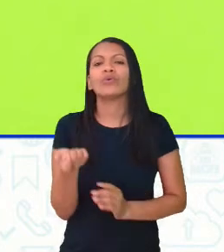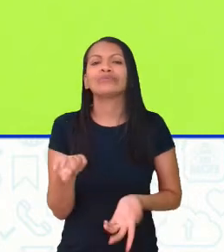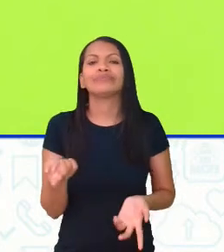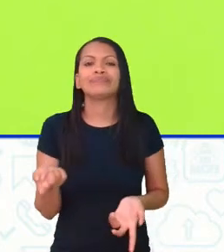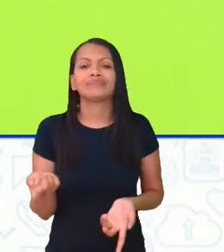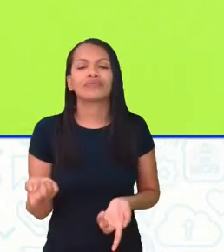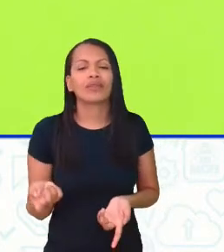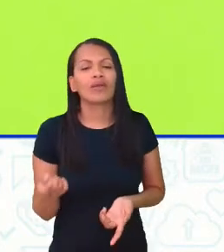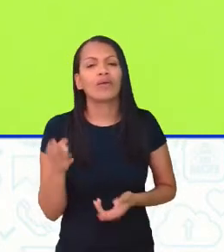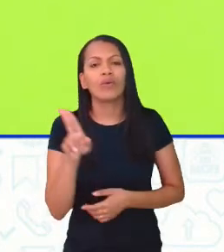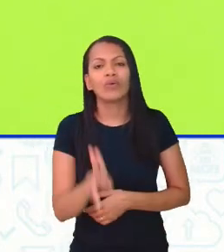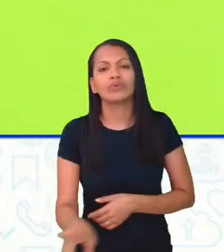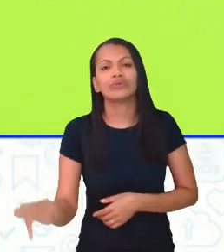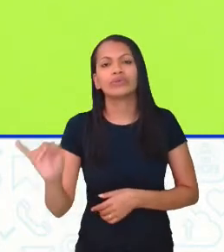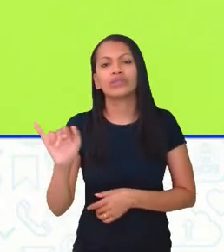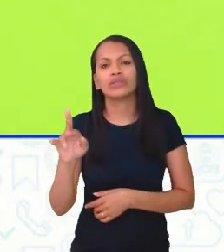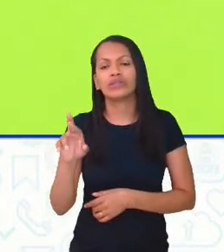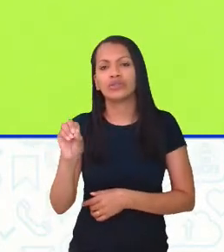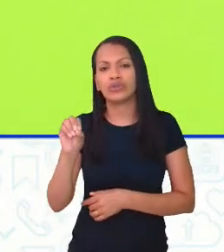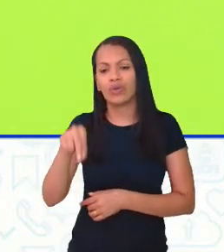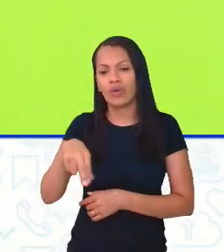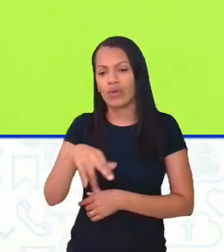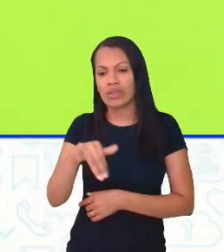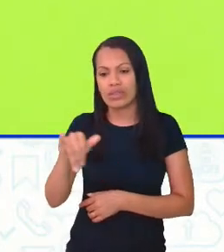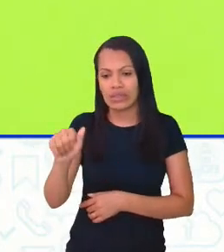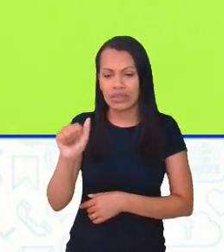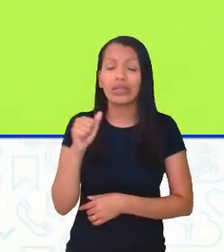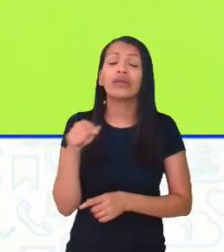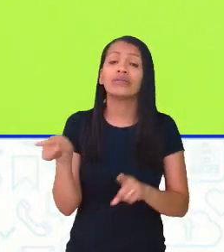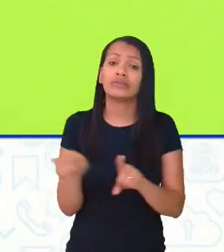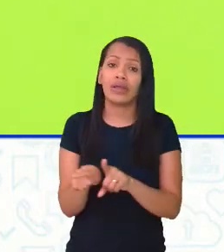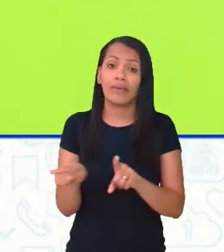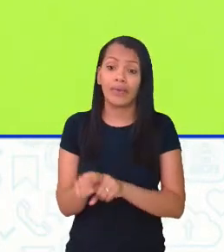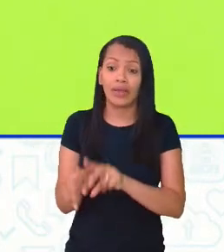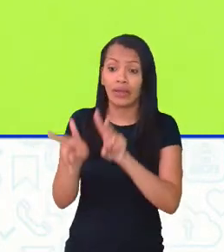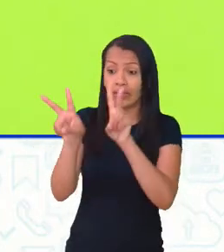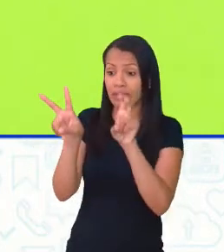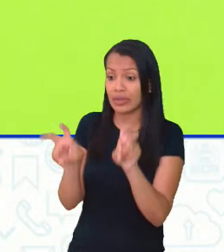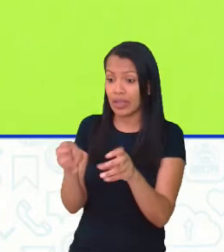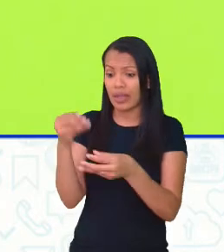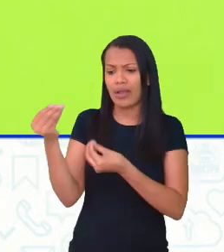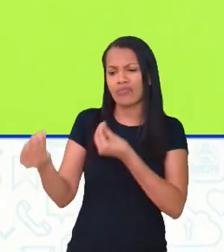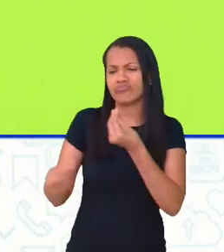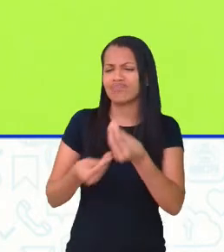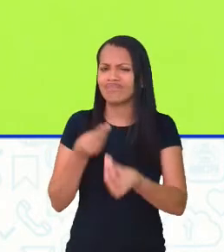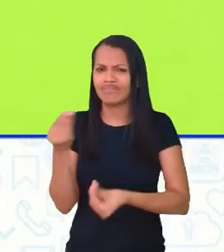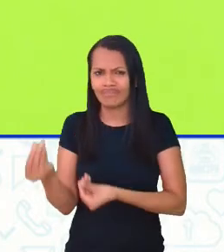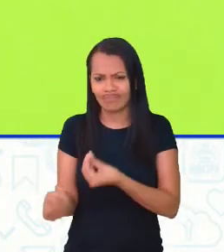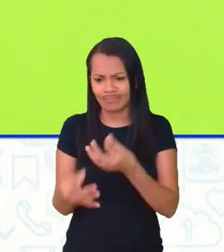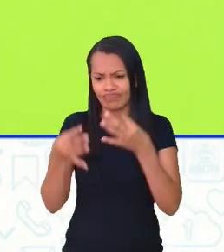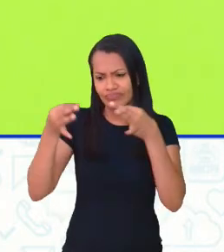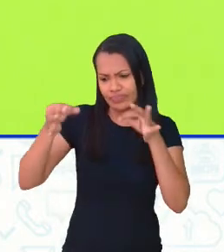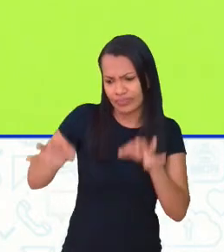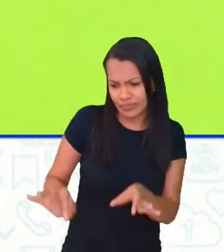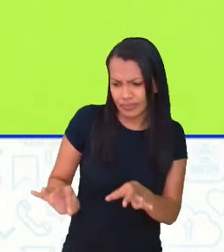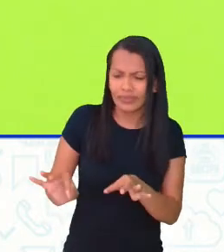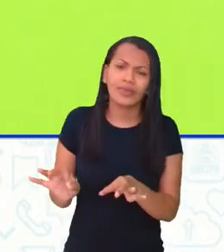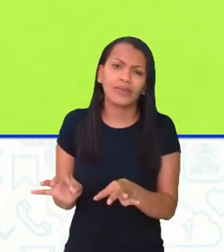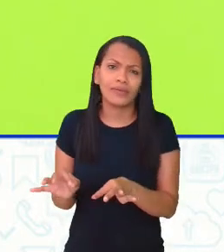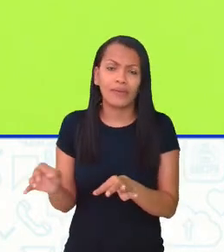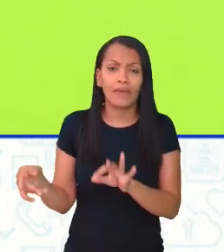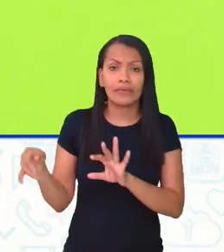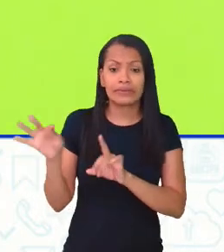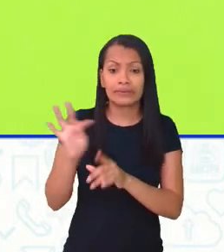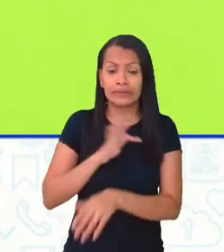das comparações inusitadas ou ainda a tematização dos assuntos cômicos, por excelência, são algumas das